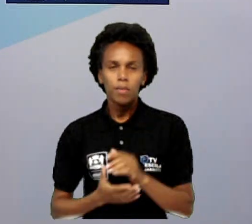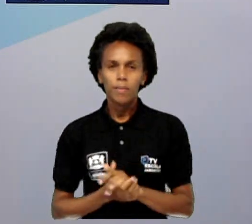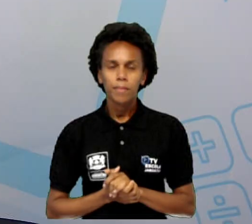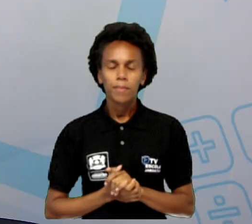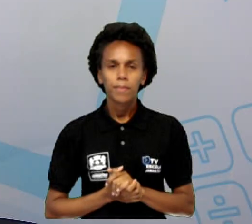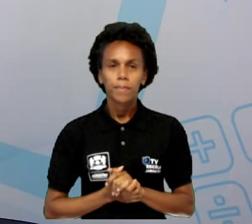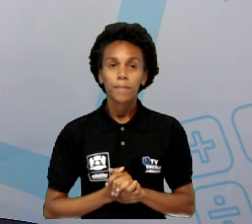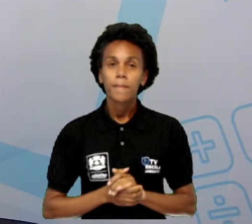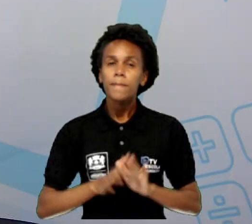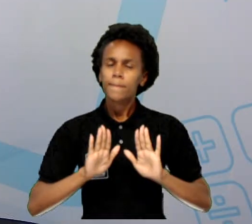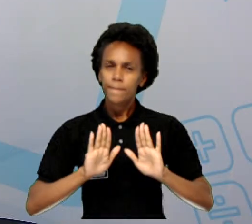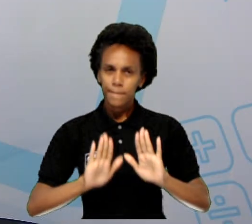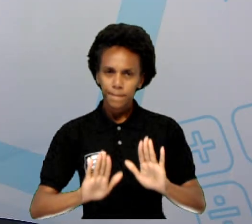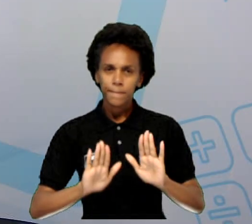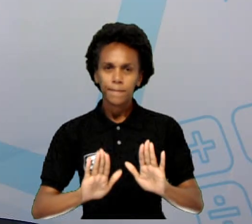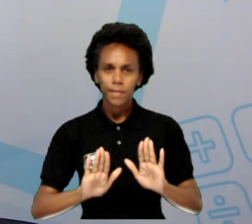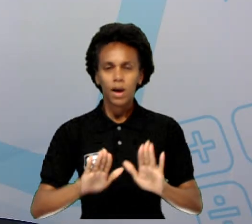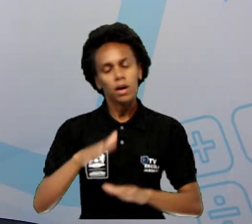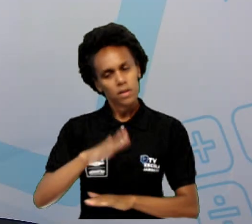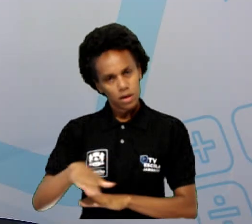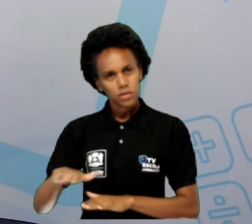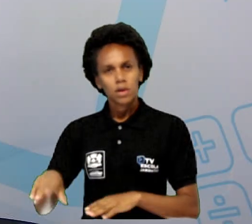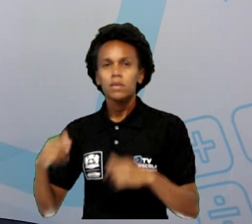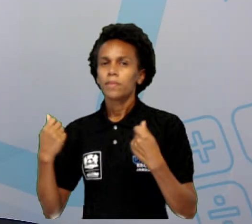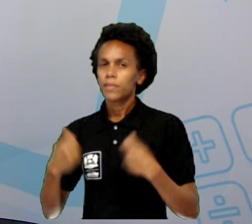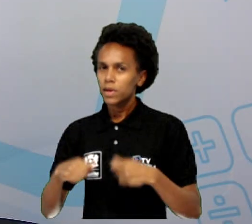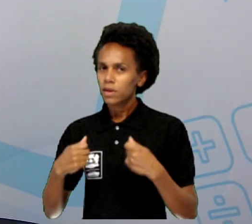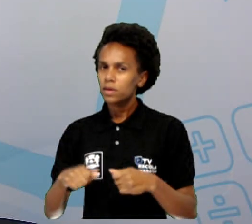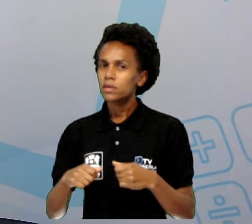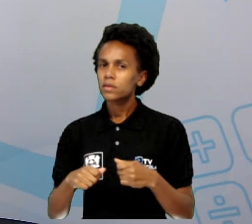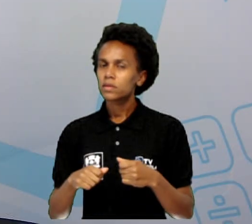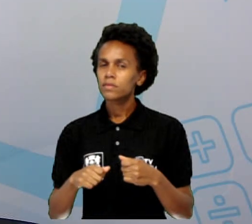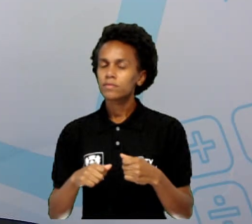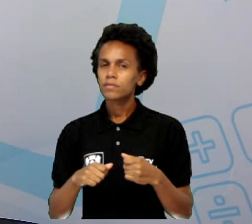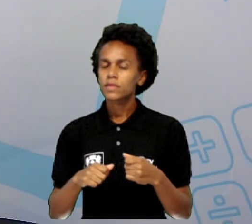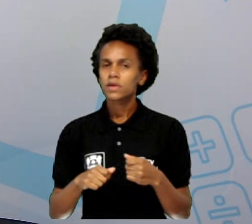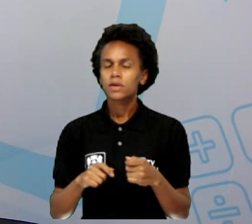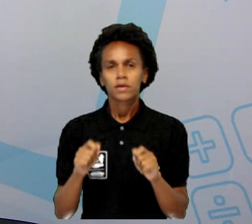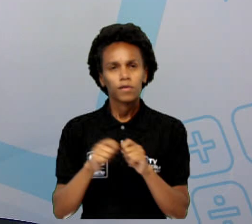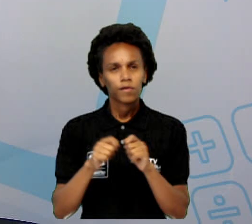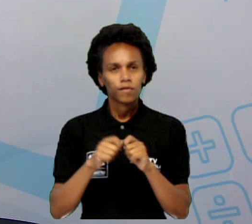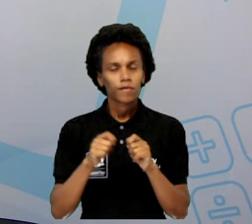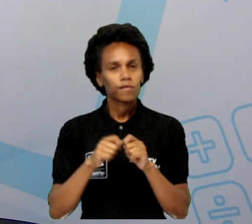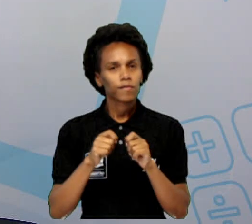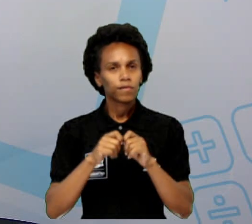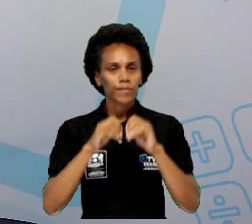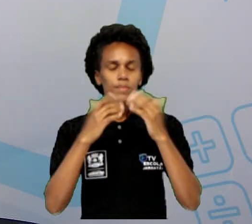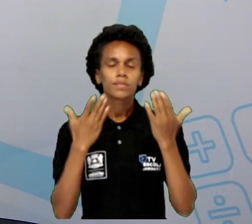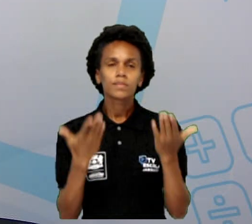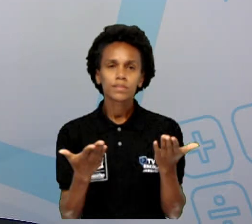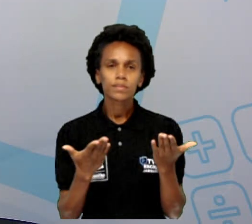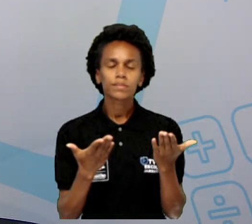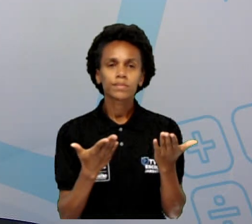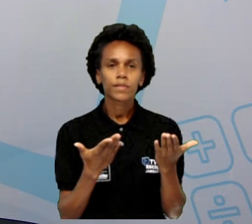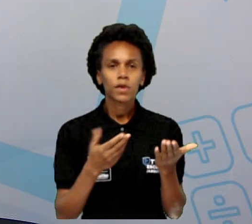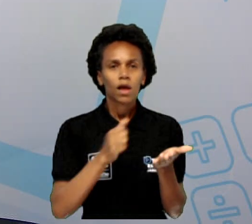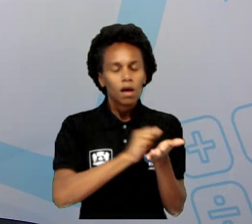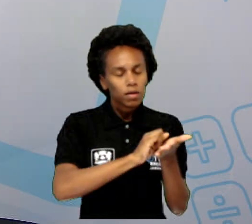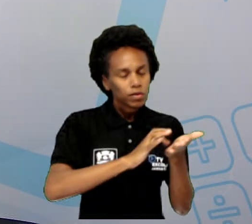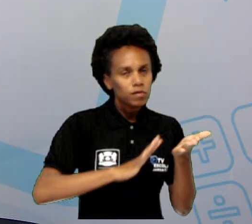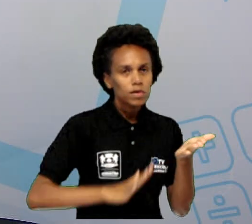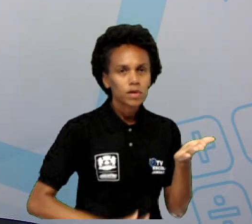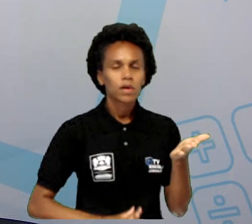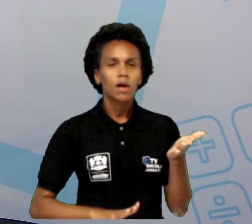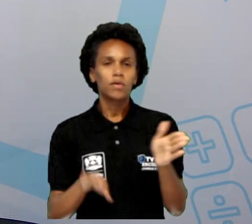assim, a criança, ela tem que cumprir com suas obrigações, com seus deveres na escola, não é verdade? Fazer suas tarefas, chegar na